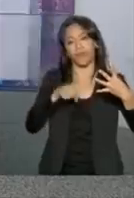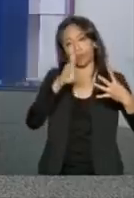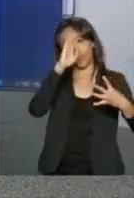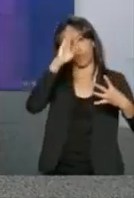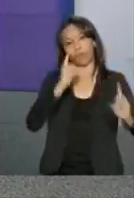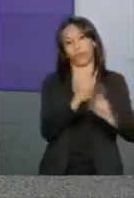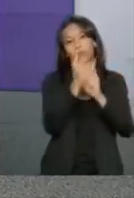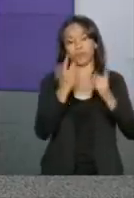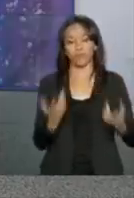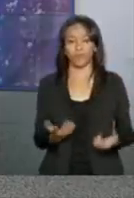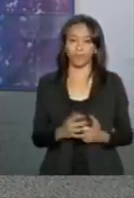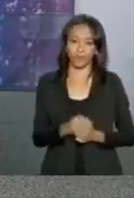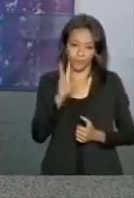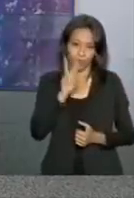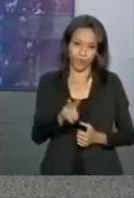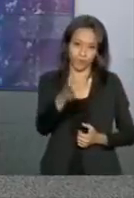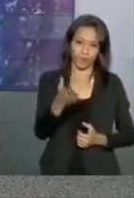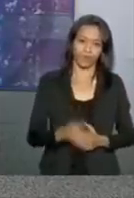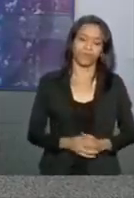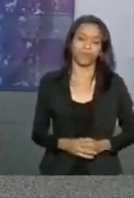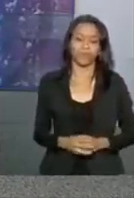dois presidentes. Confira.